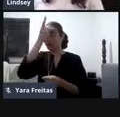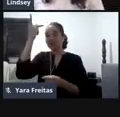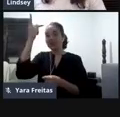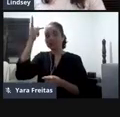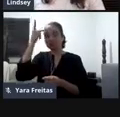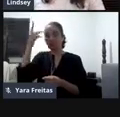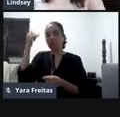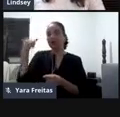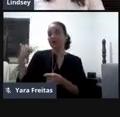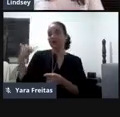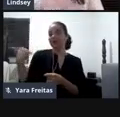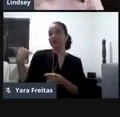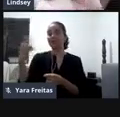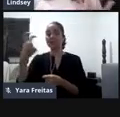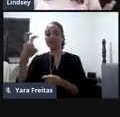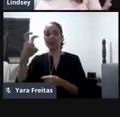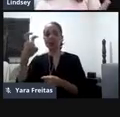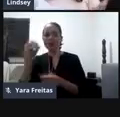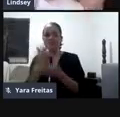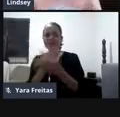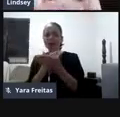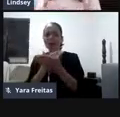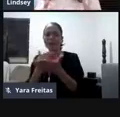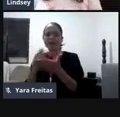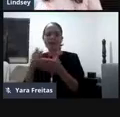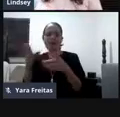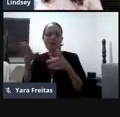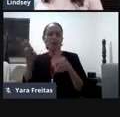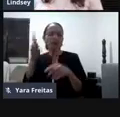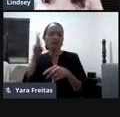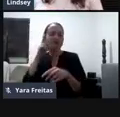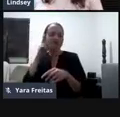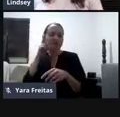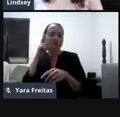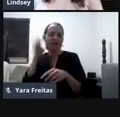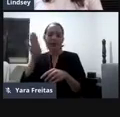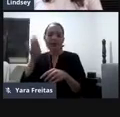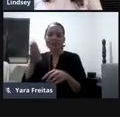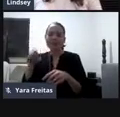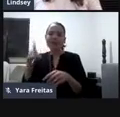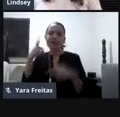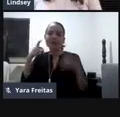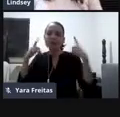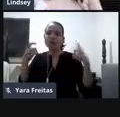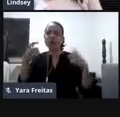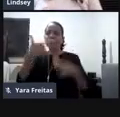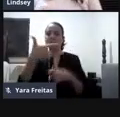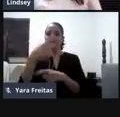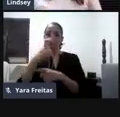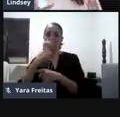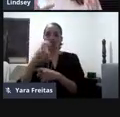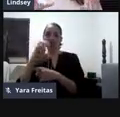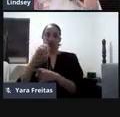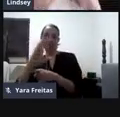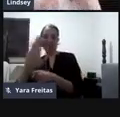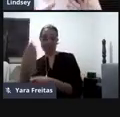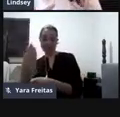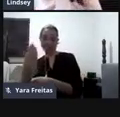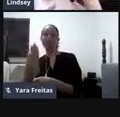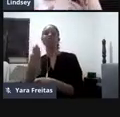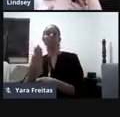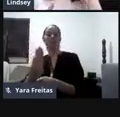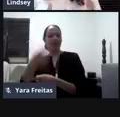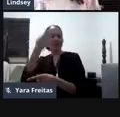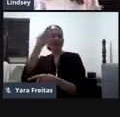50 anos, para sons abaixo de 25 decibéis, tá? A gente sabe que essa